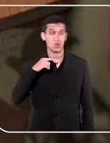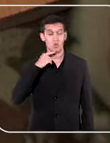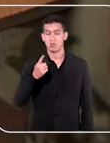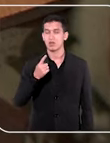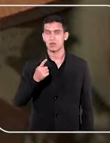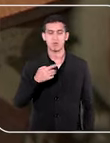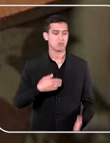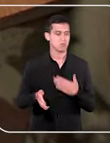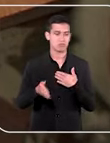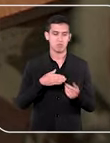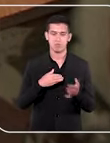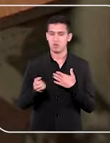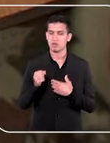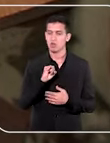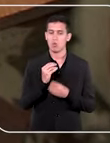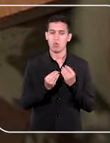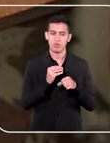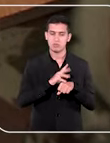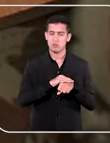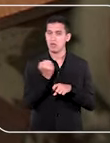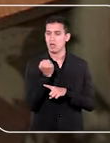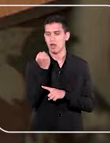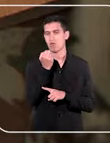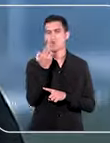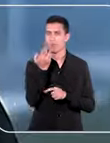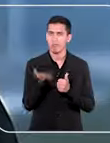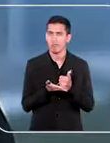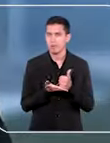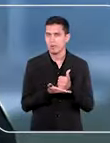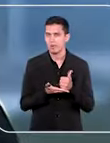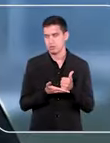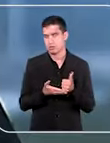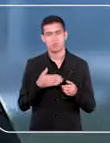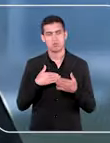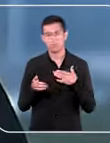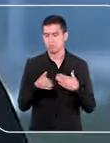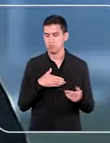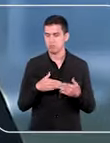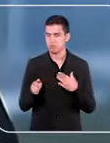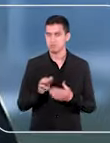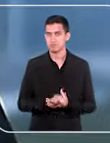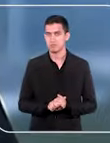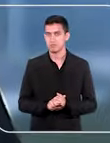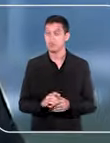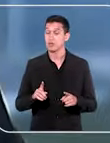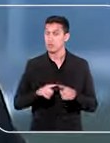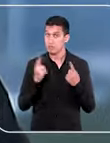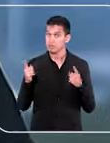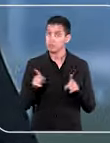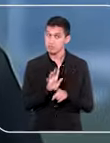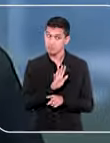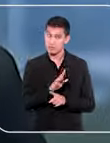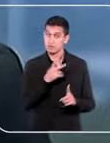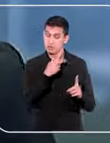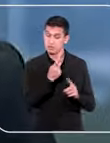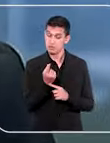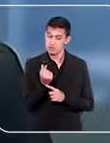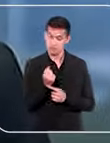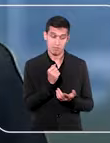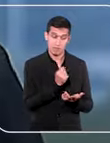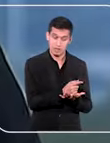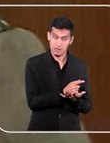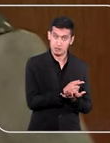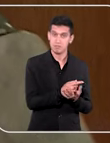Armadas, independentemente do grau de desenvolvimento da doença, isto é, ainda que ele esteja assintomático. Mas a remuneração,